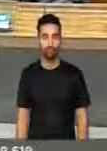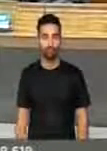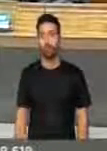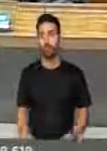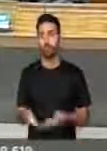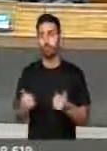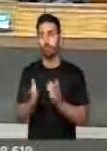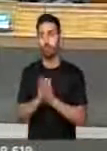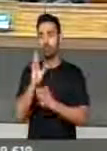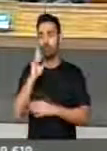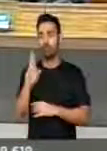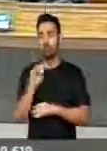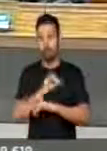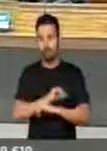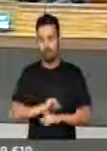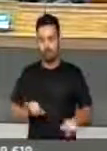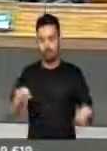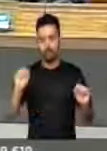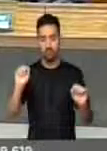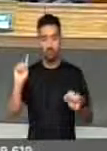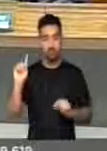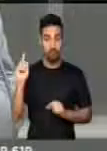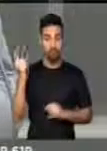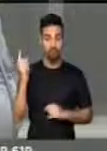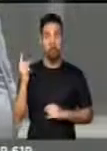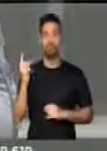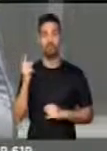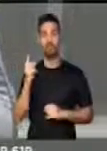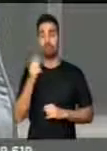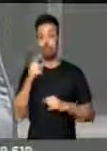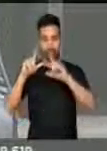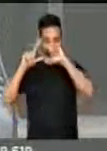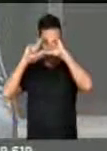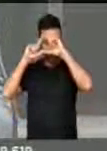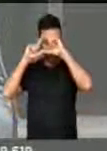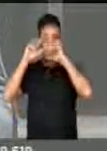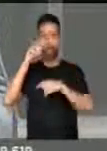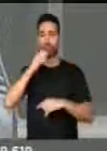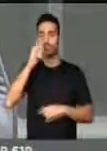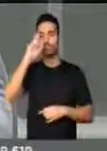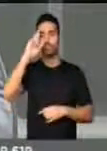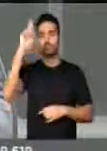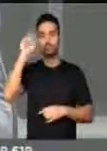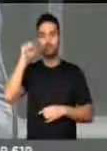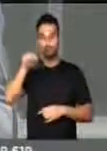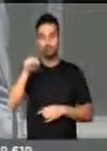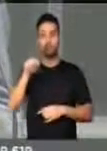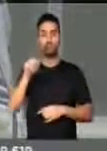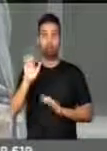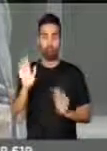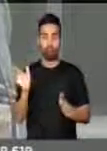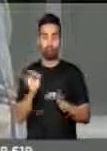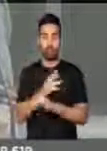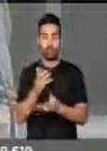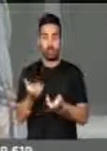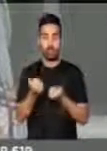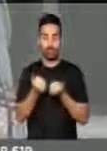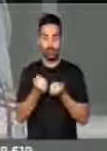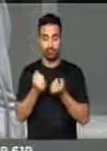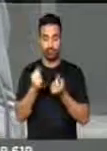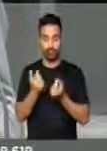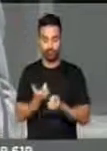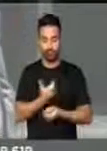de divulgação. Primeiro, que o grão-mestre da maçonaria de Pernambuco, o Janduí Cassiano, recebeu a